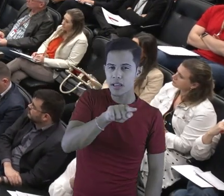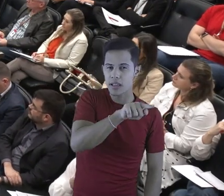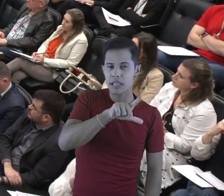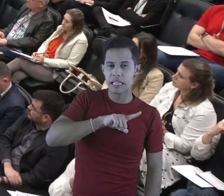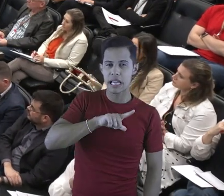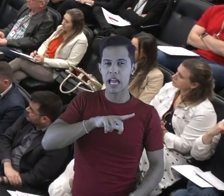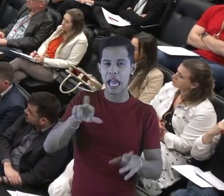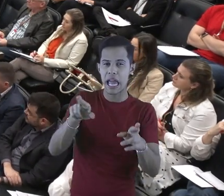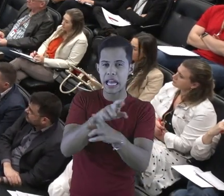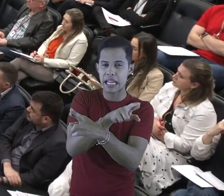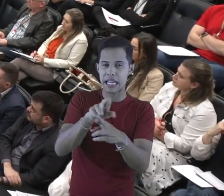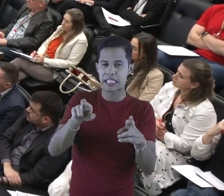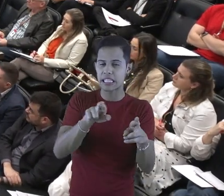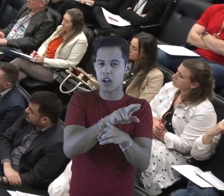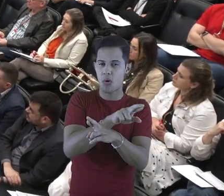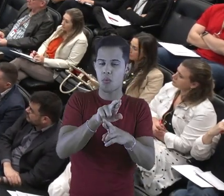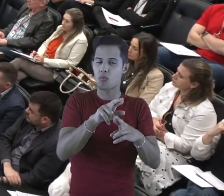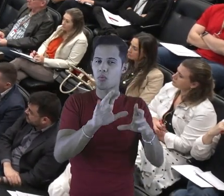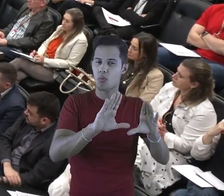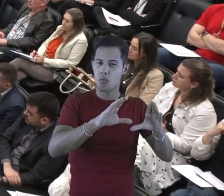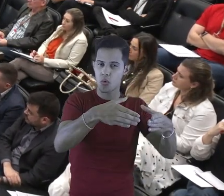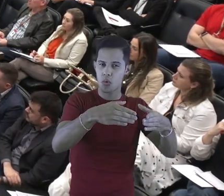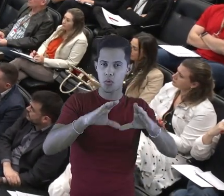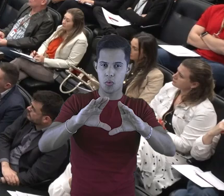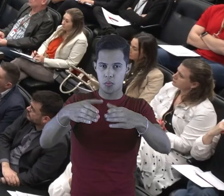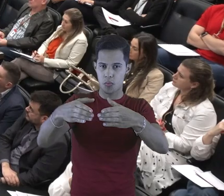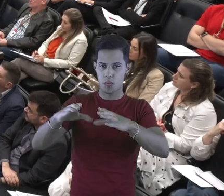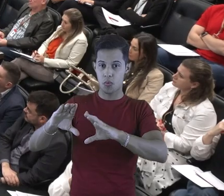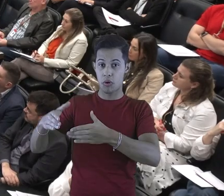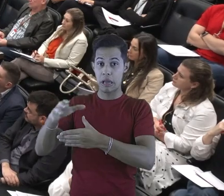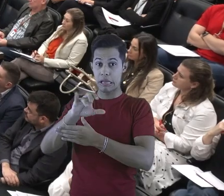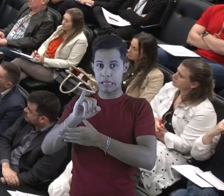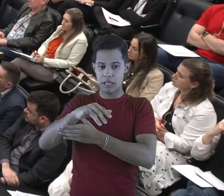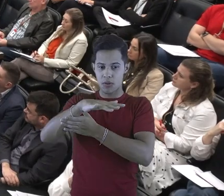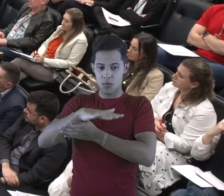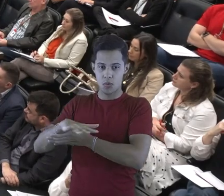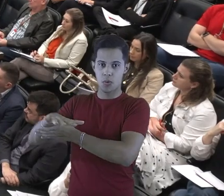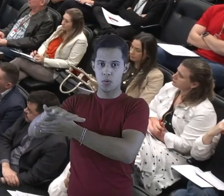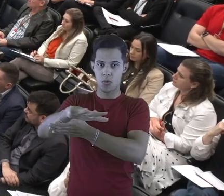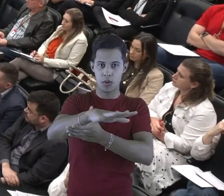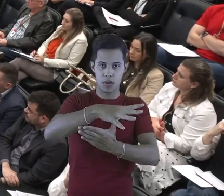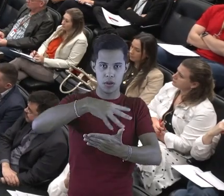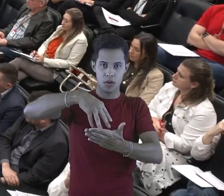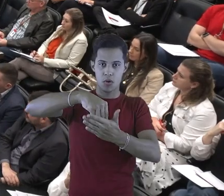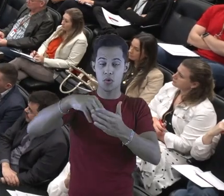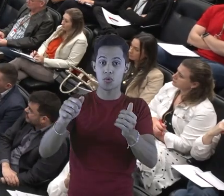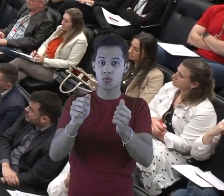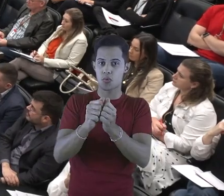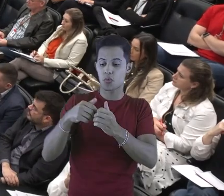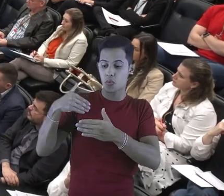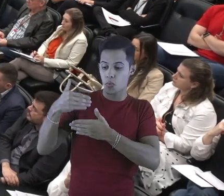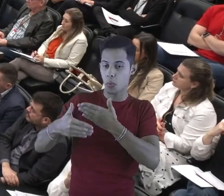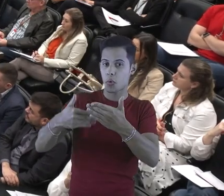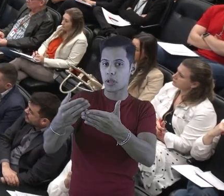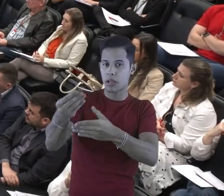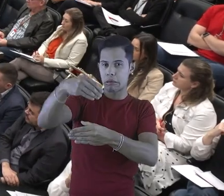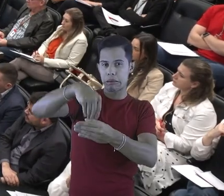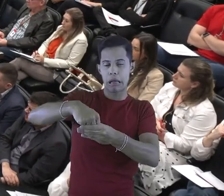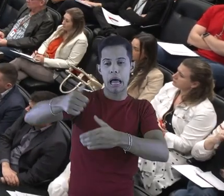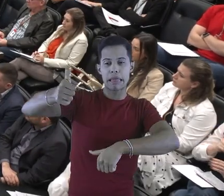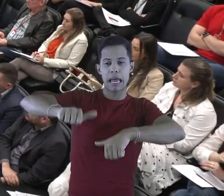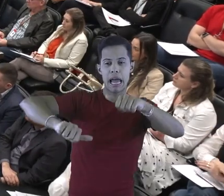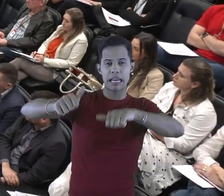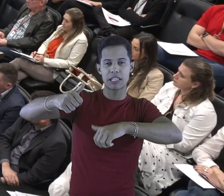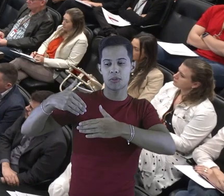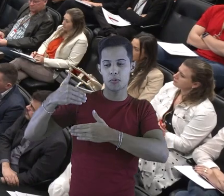relação com essas entidades. Quando essas entidades juntam num processo interno, para, vamos lá, análise de mérito do